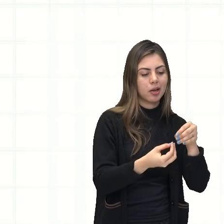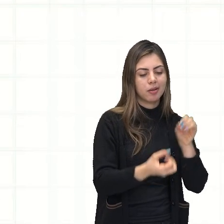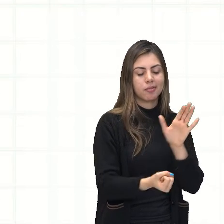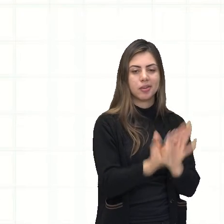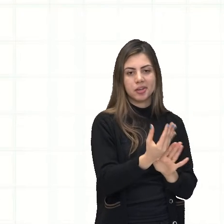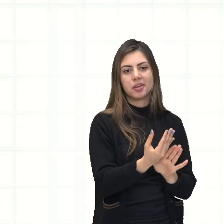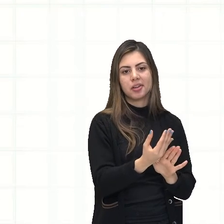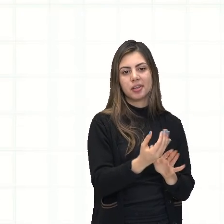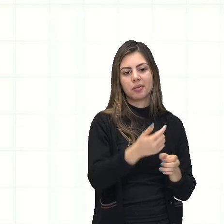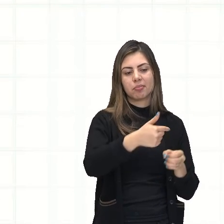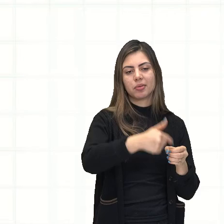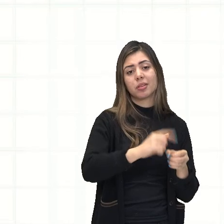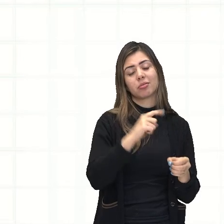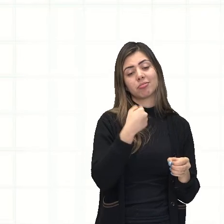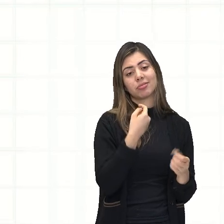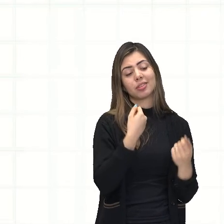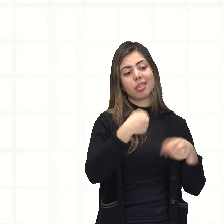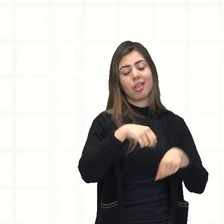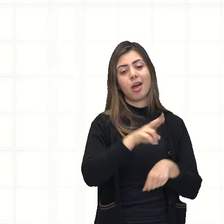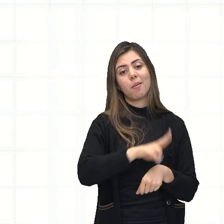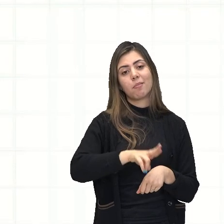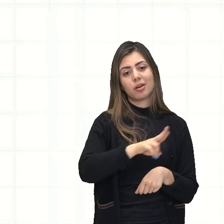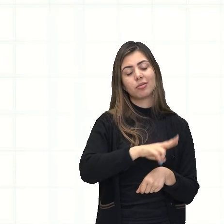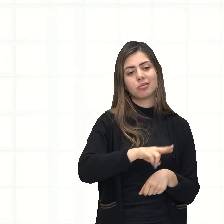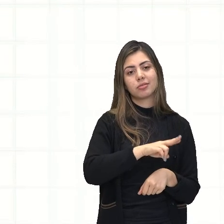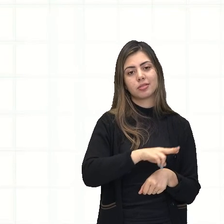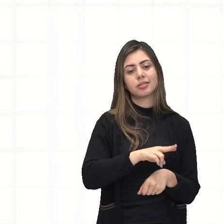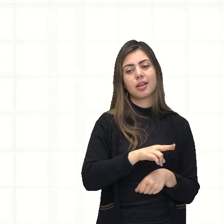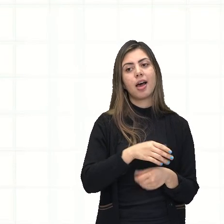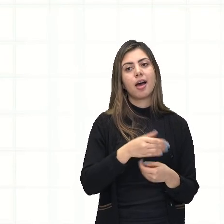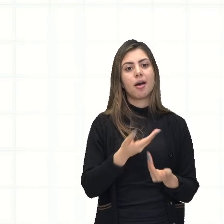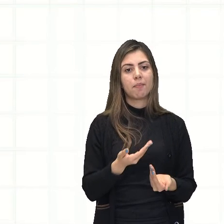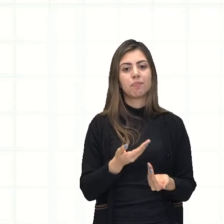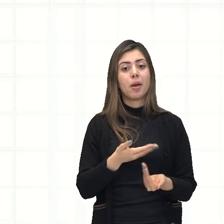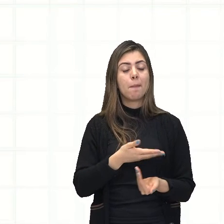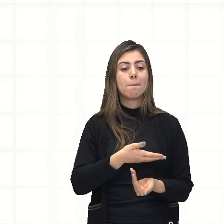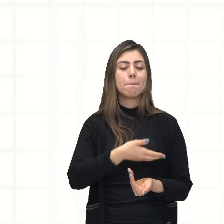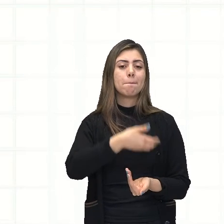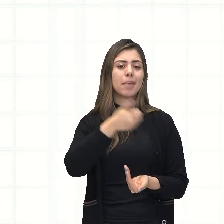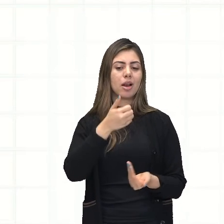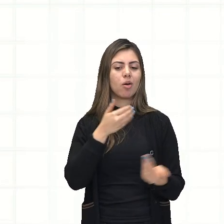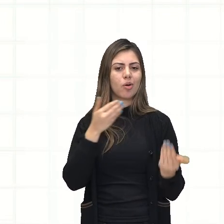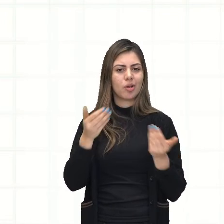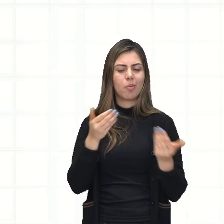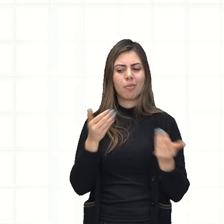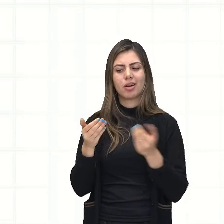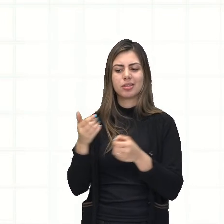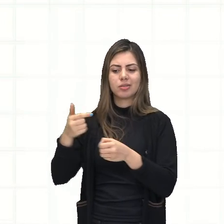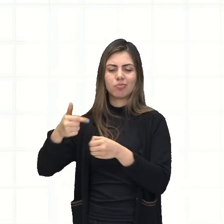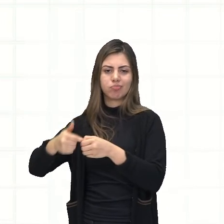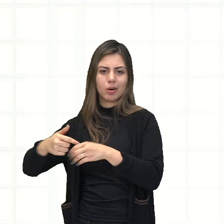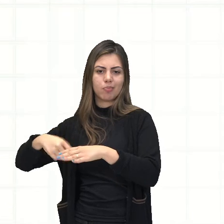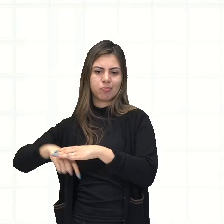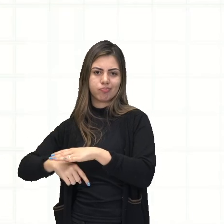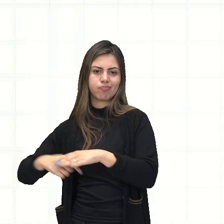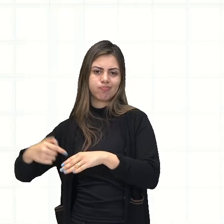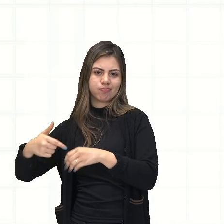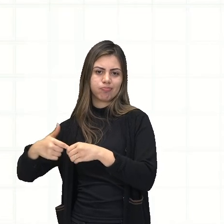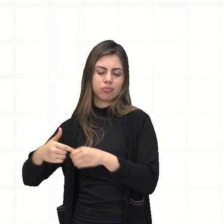combustíveis que podem ser utilizados como alternativa, que são utilizados, na verdade,